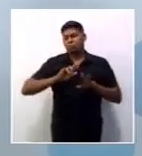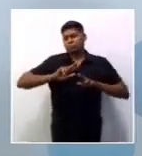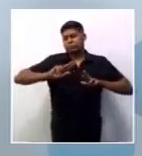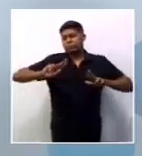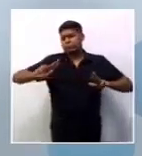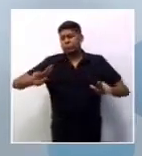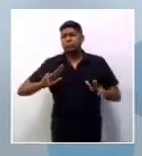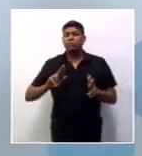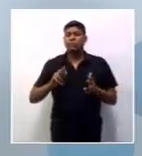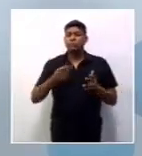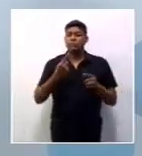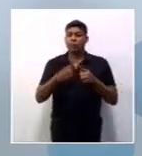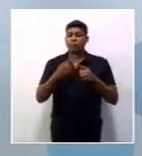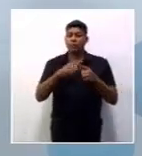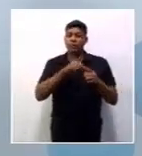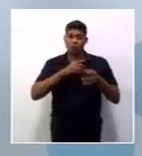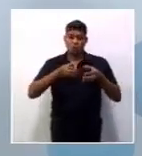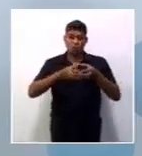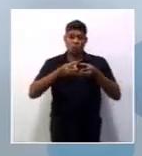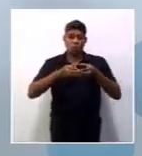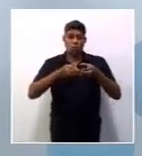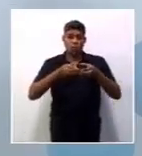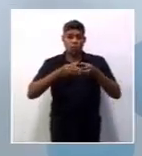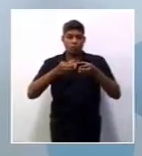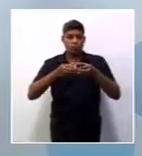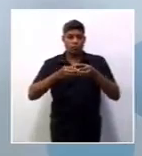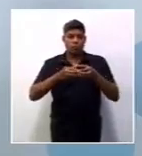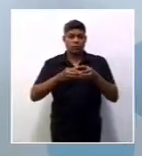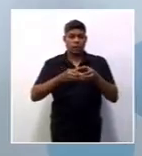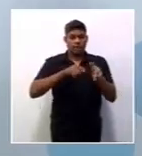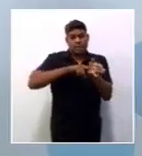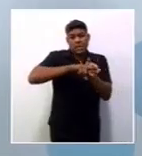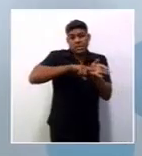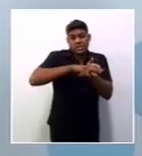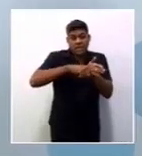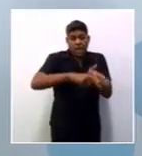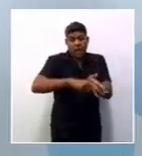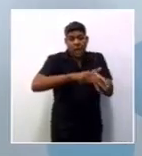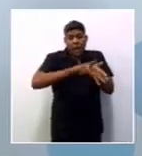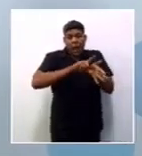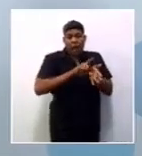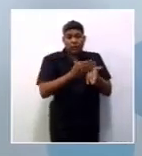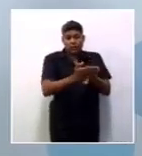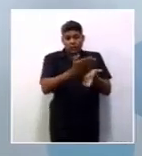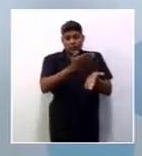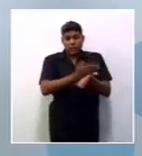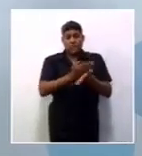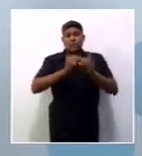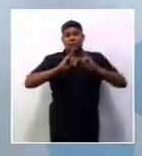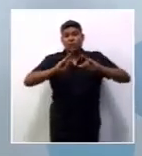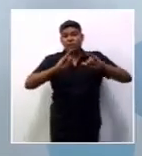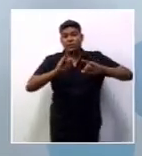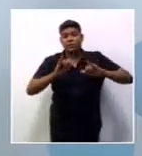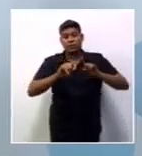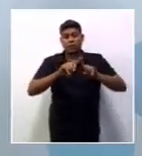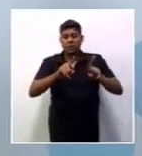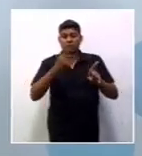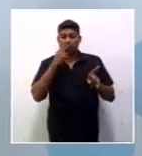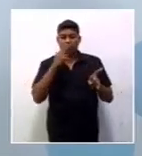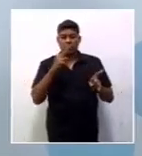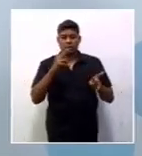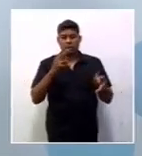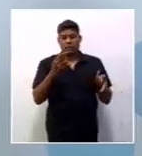meios, porque existe uma equipe de produção que faz justamente o levantamento das informações, mas não anula o fato disso